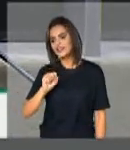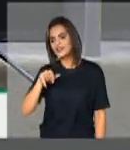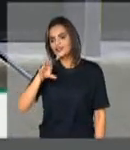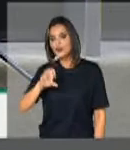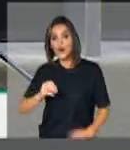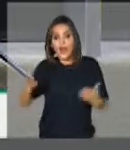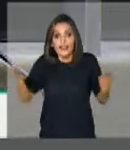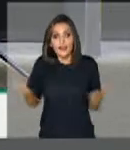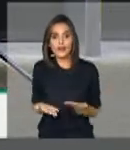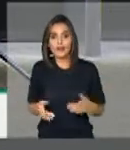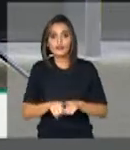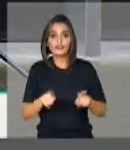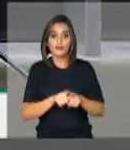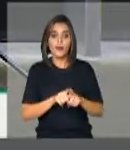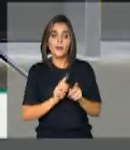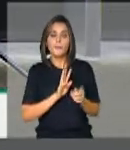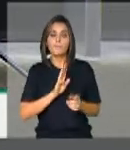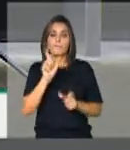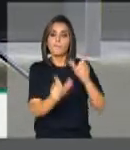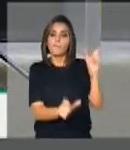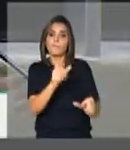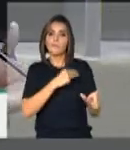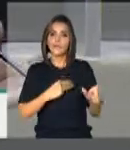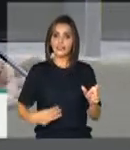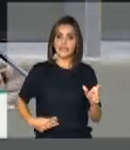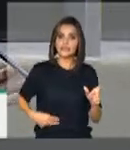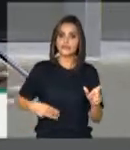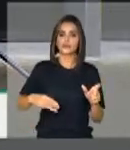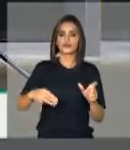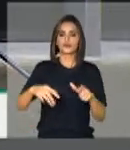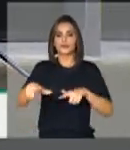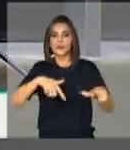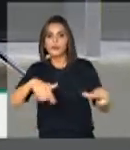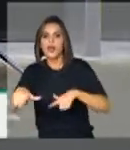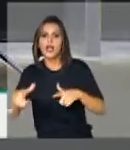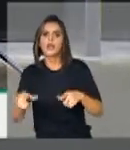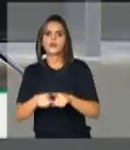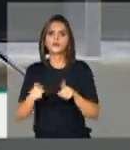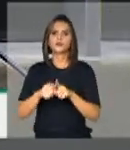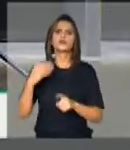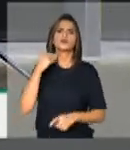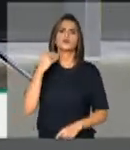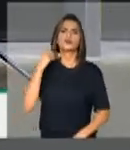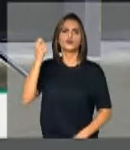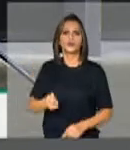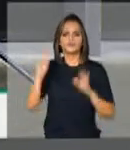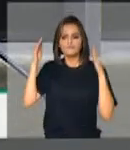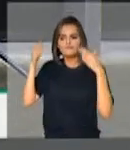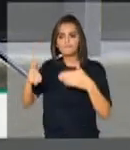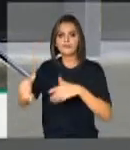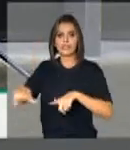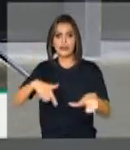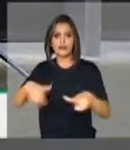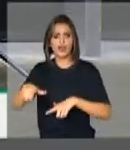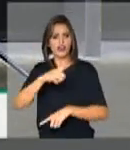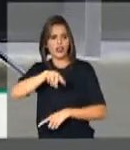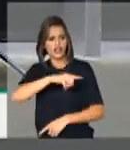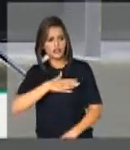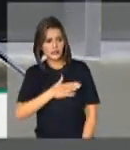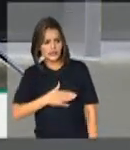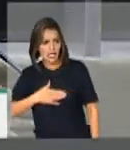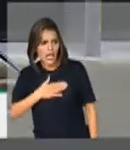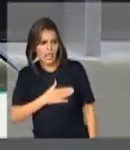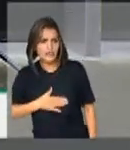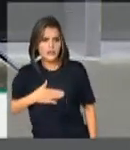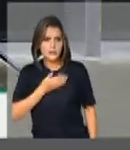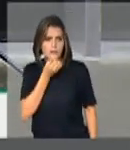Trabalho, juízes do trabalho, estão satisfeitos com esta medida, parte da